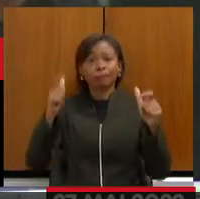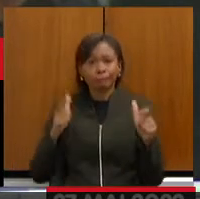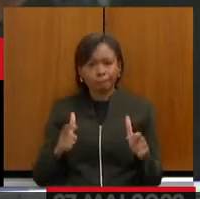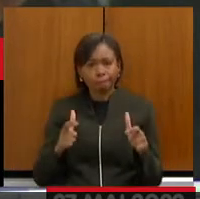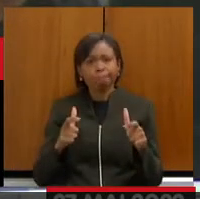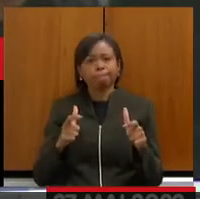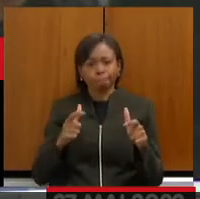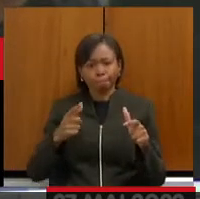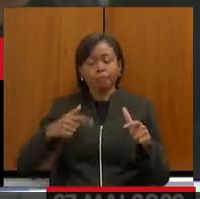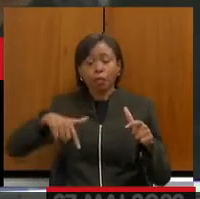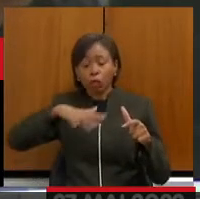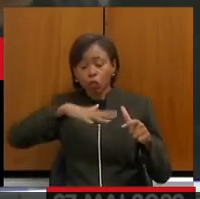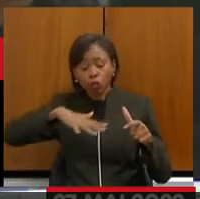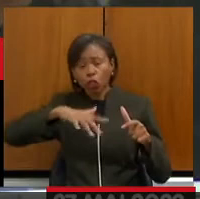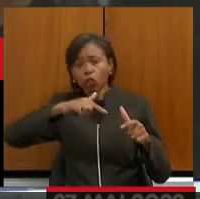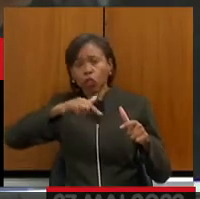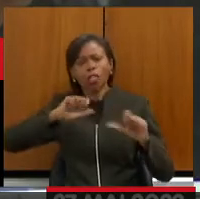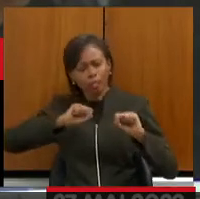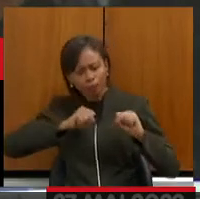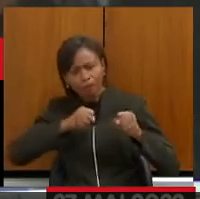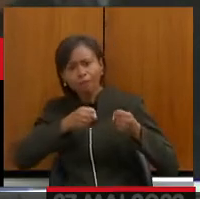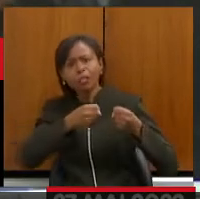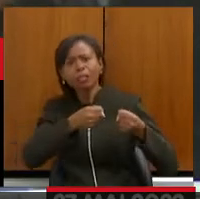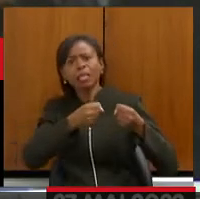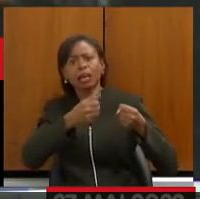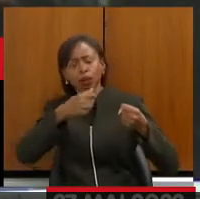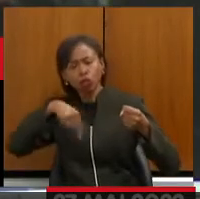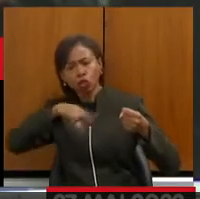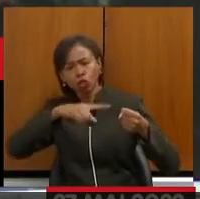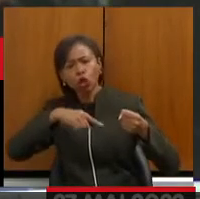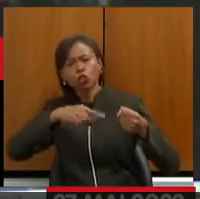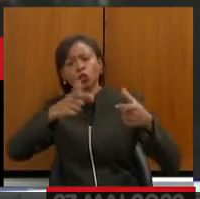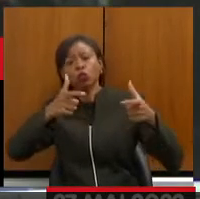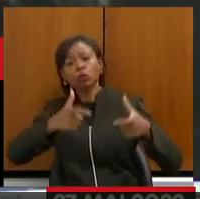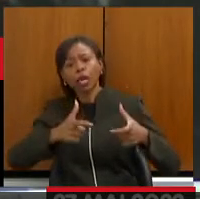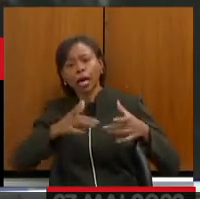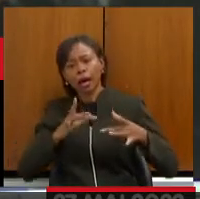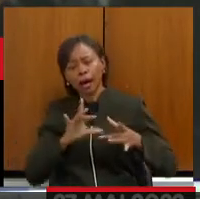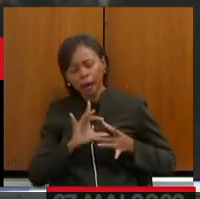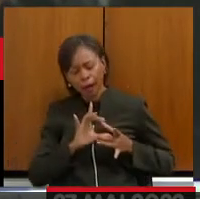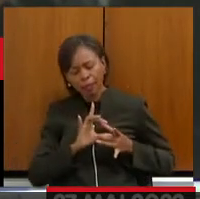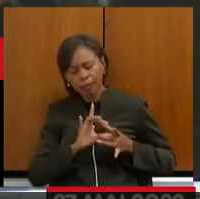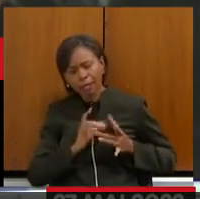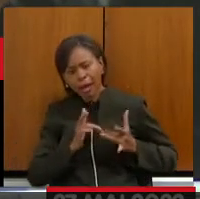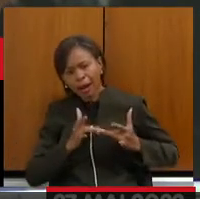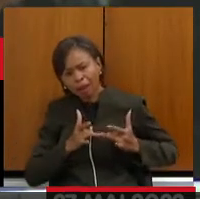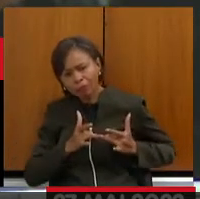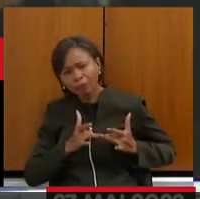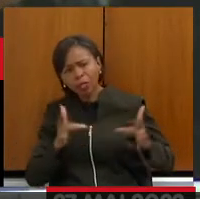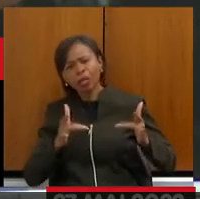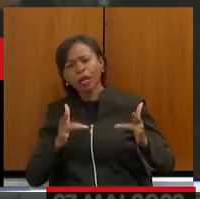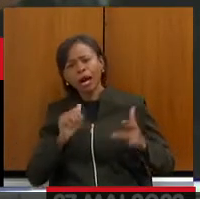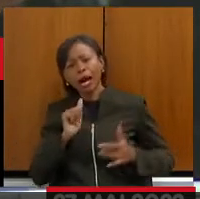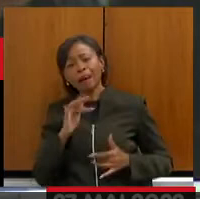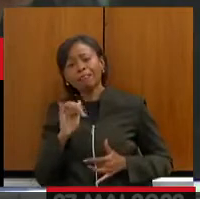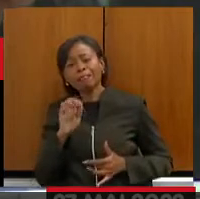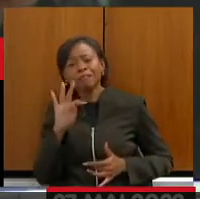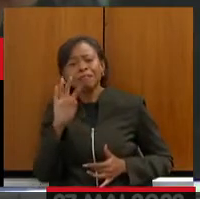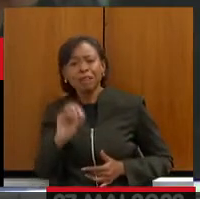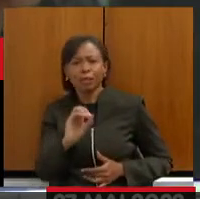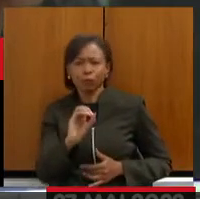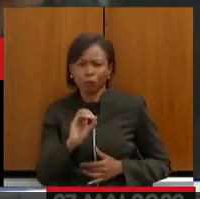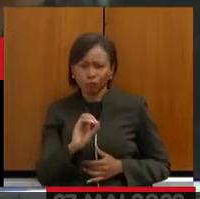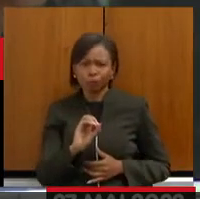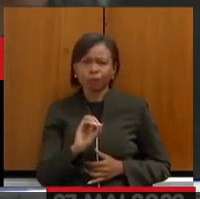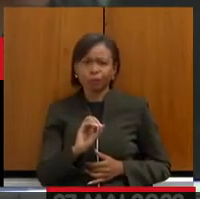que elas precisamos defender o nosso território afetivo afeto não dá para gente ficar se